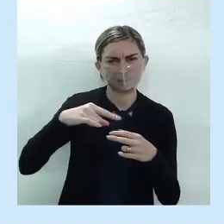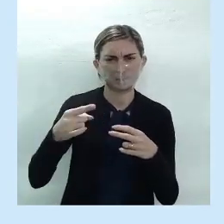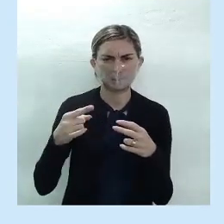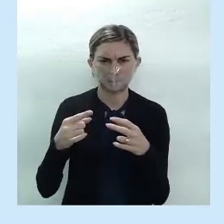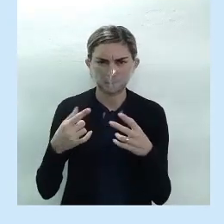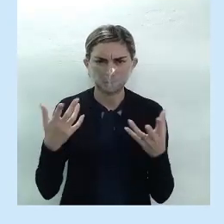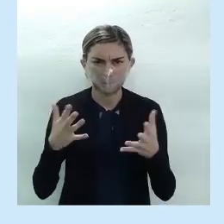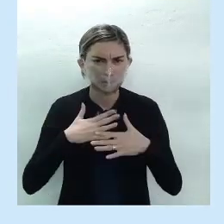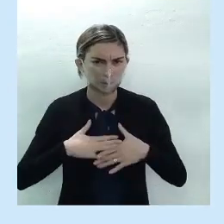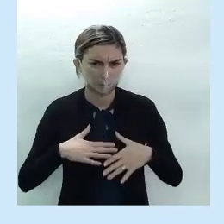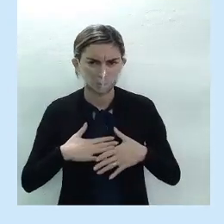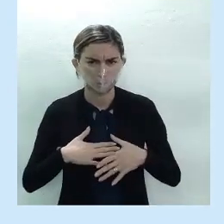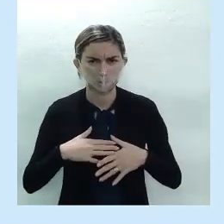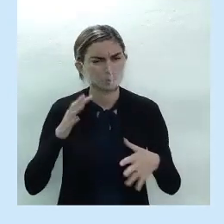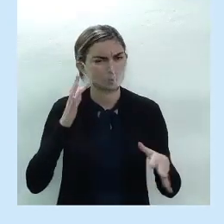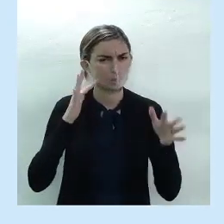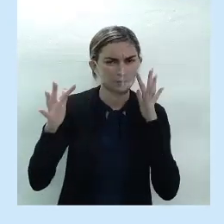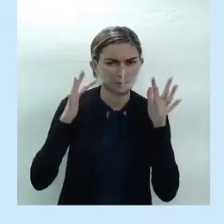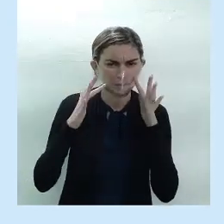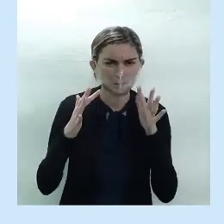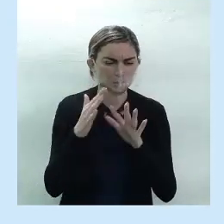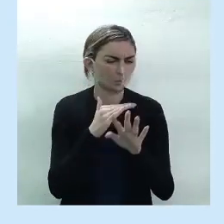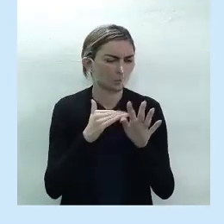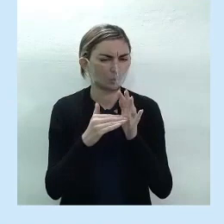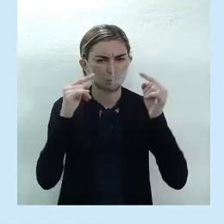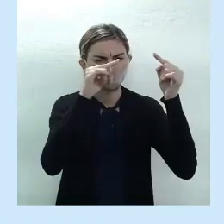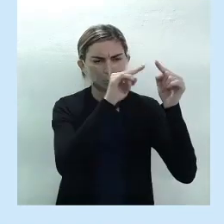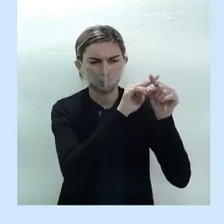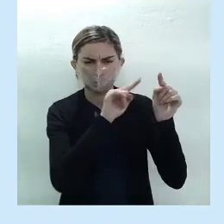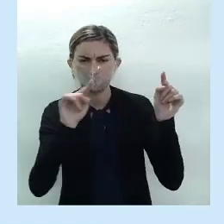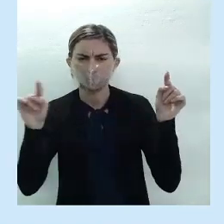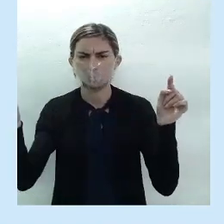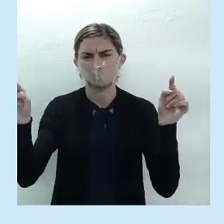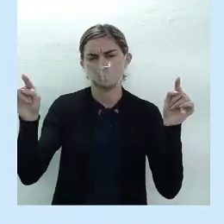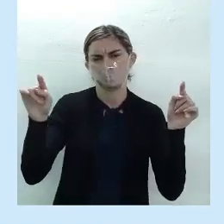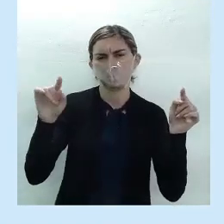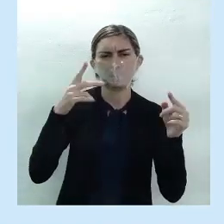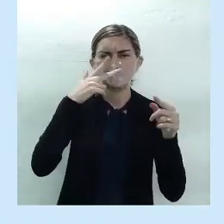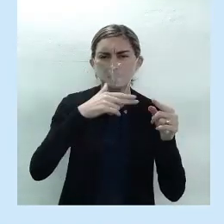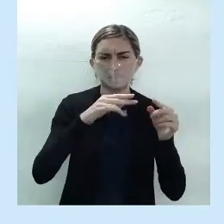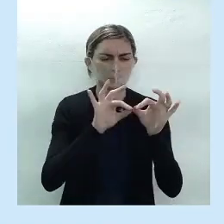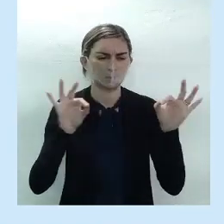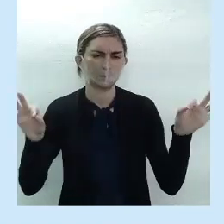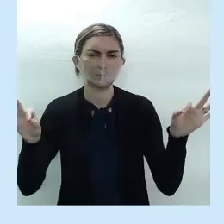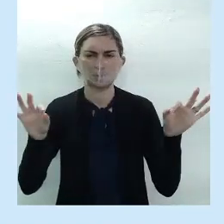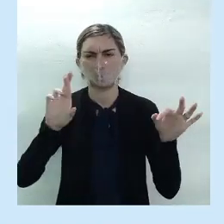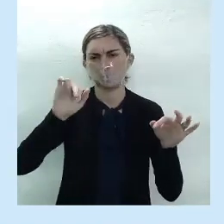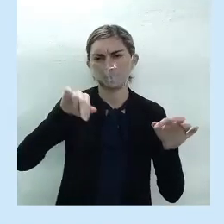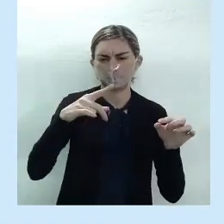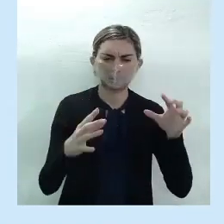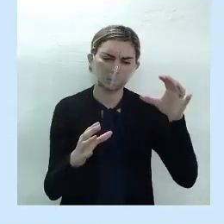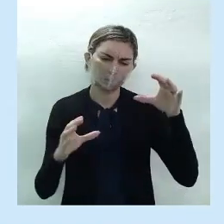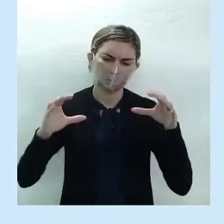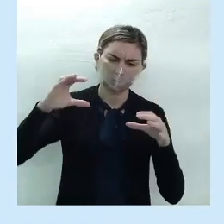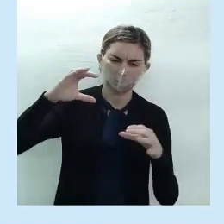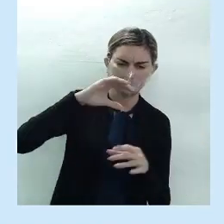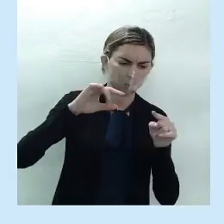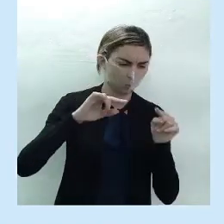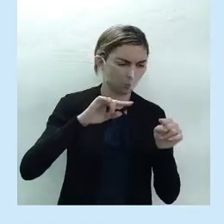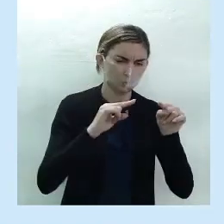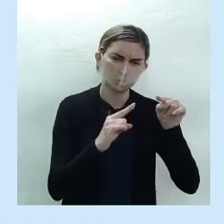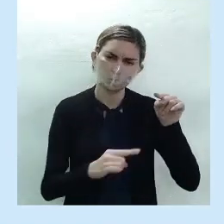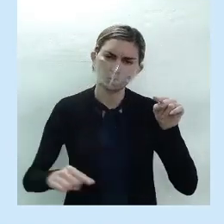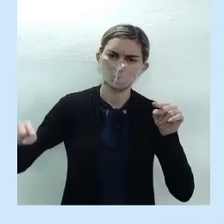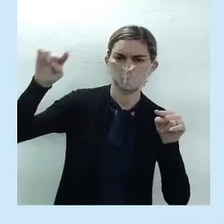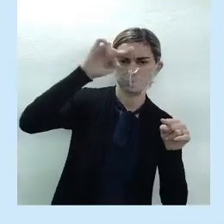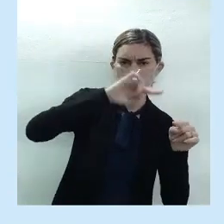Tá tranquilo. Reflexão, todos os pontos no eixo de simetria terá a mesma distância. Rotação, um ponto vai fazer o